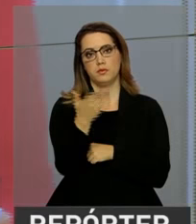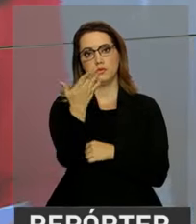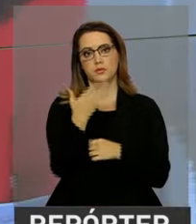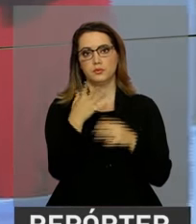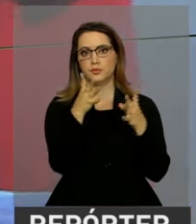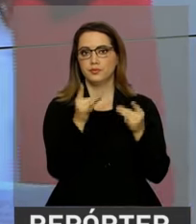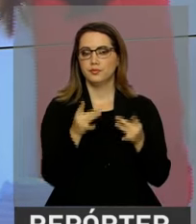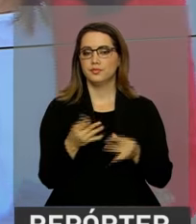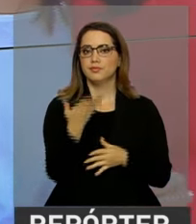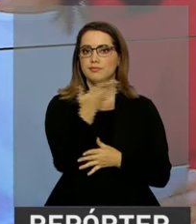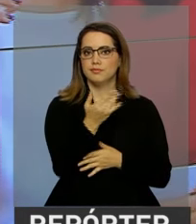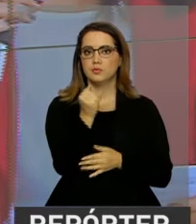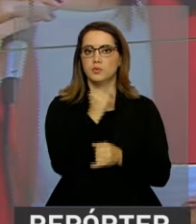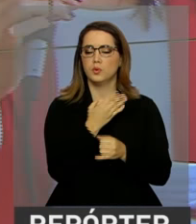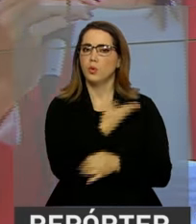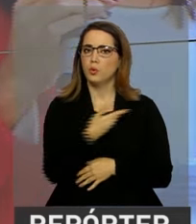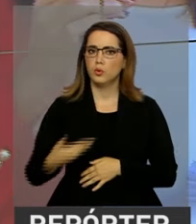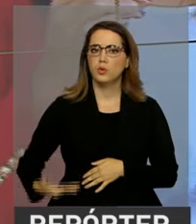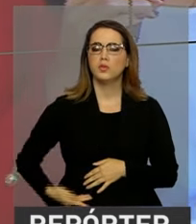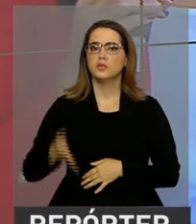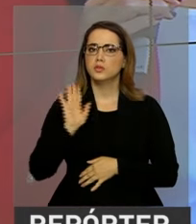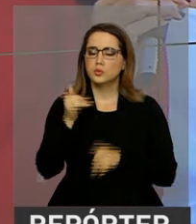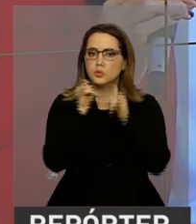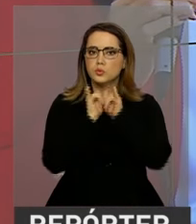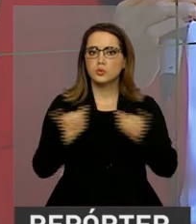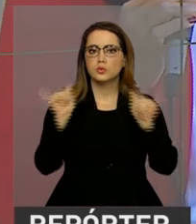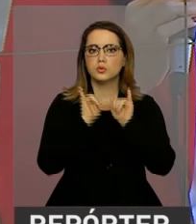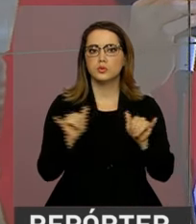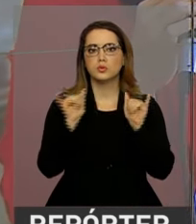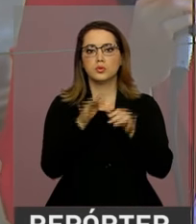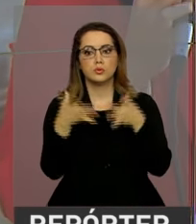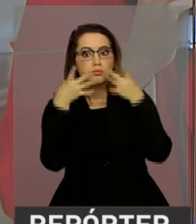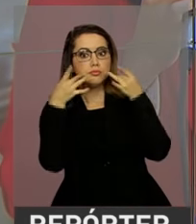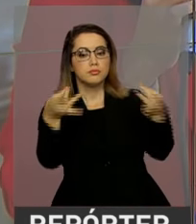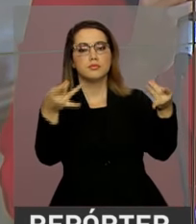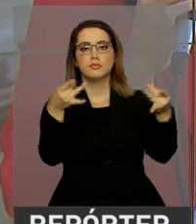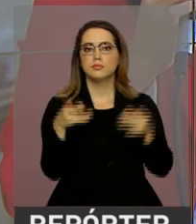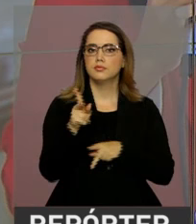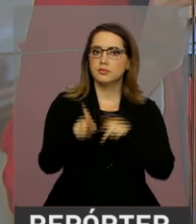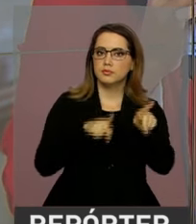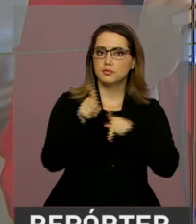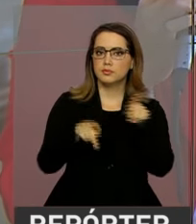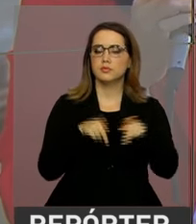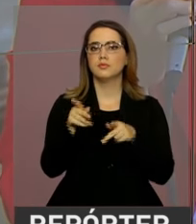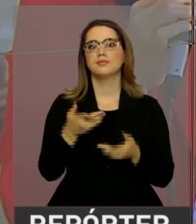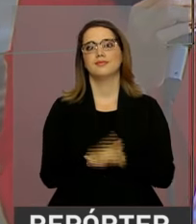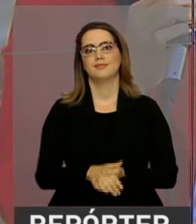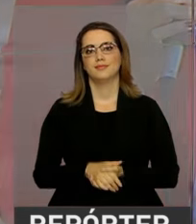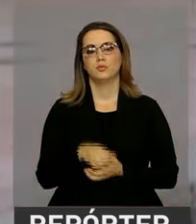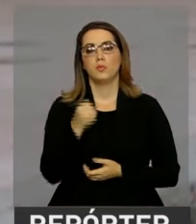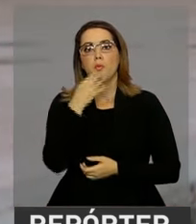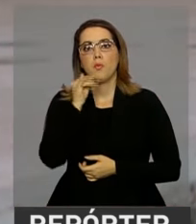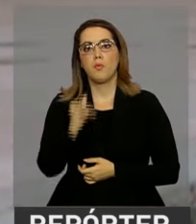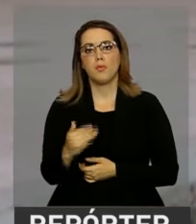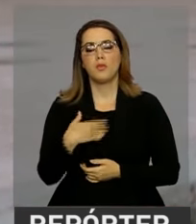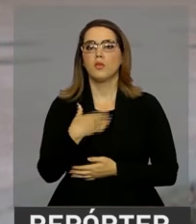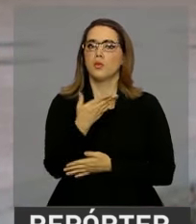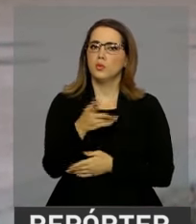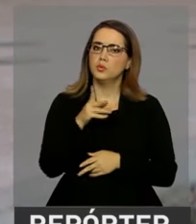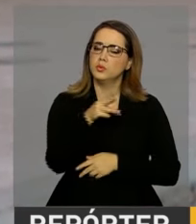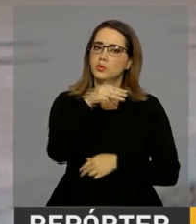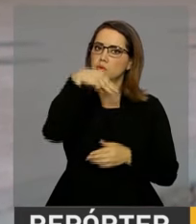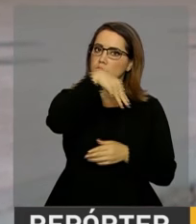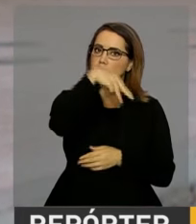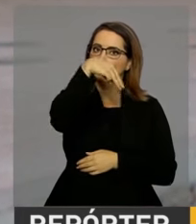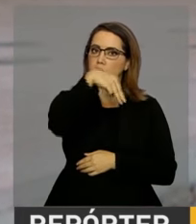governo lançou uma campanha para alertar a população, não é isso? Isso mesmo, Renata. Bom dia. O Ministério do Meio Ambiente faz